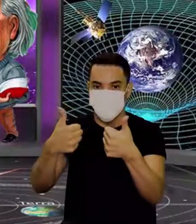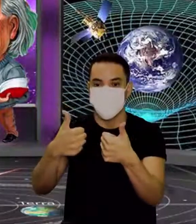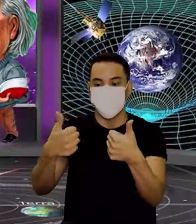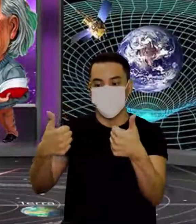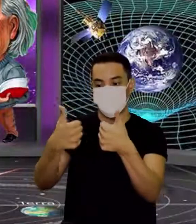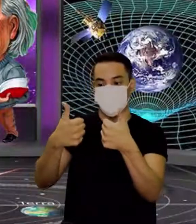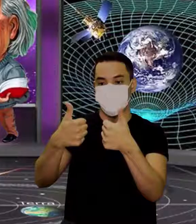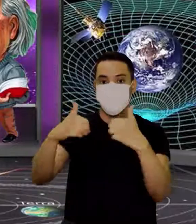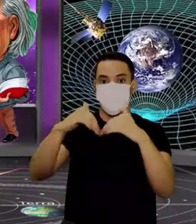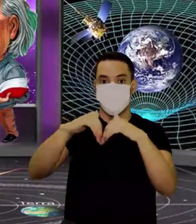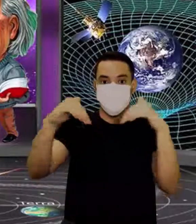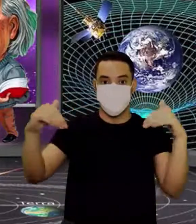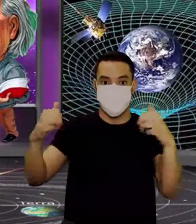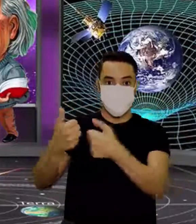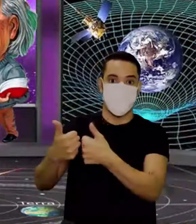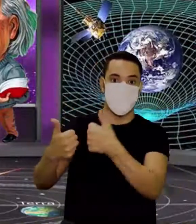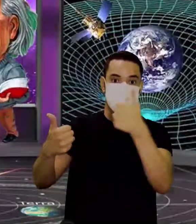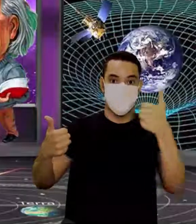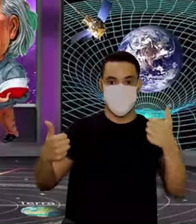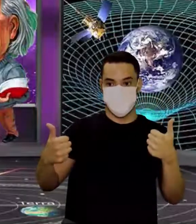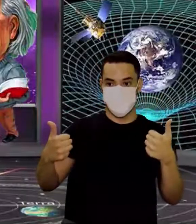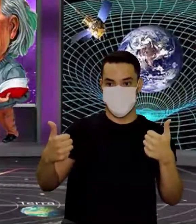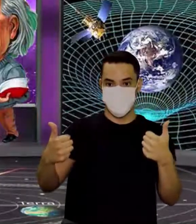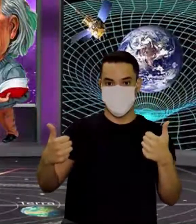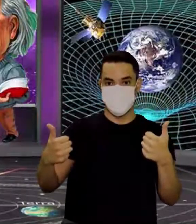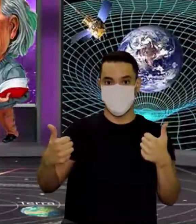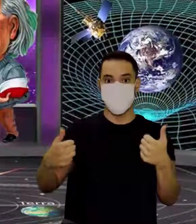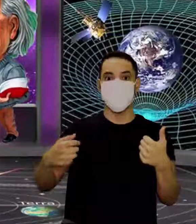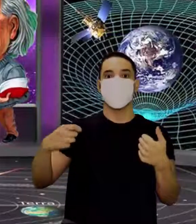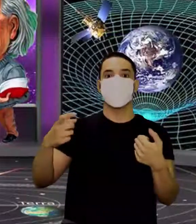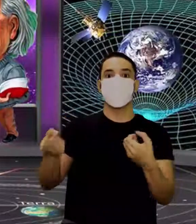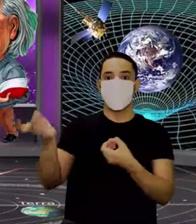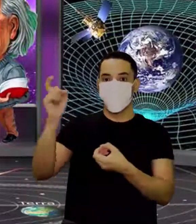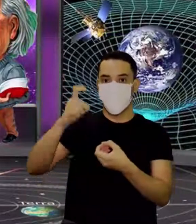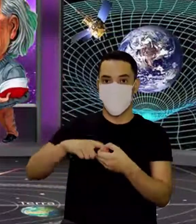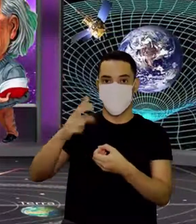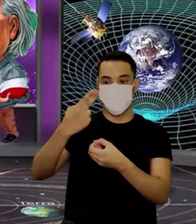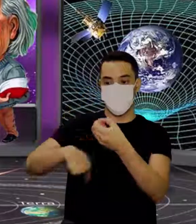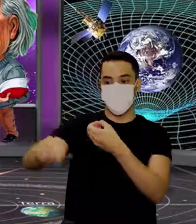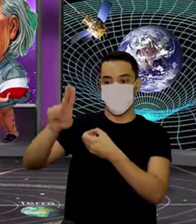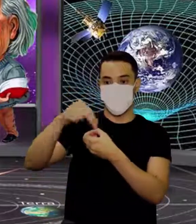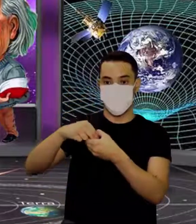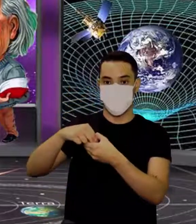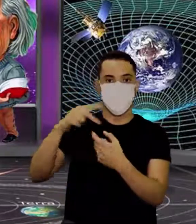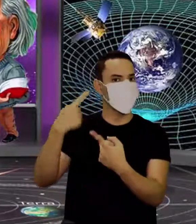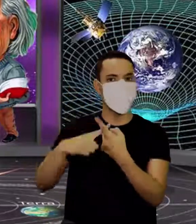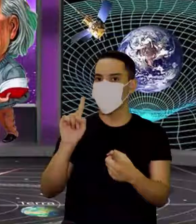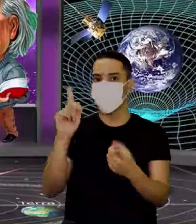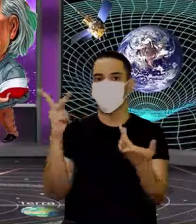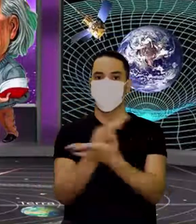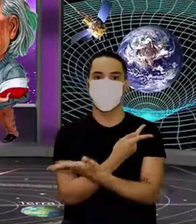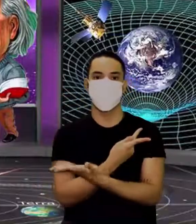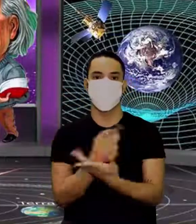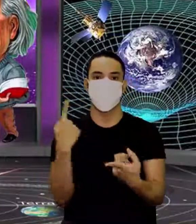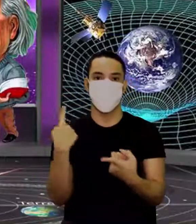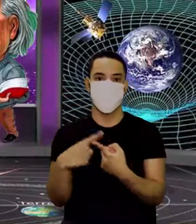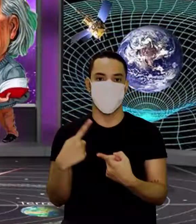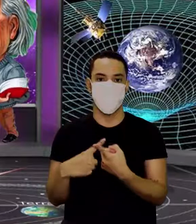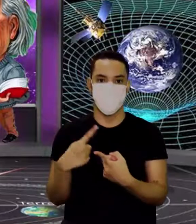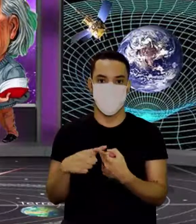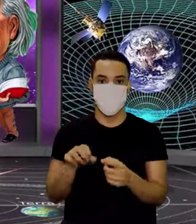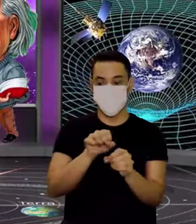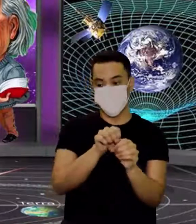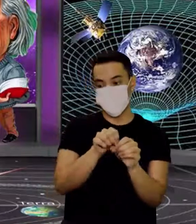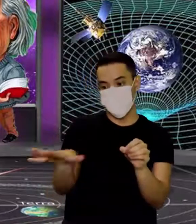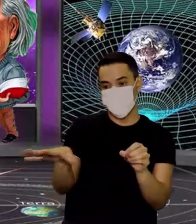Aproximei, separou, eu afastei, volta a neutralizar. Por que que nesse caso não aconteceu? Porque ele simplesmente